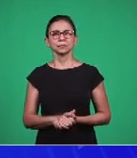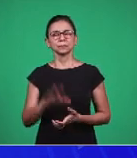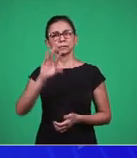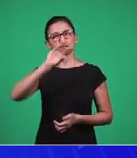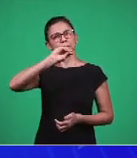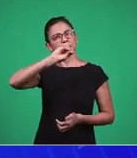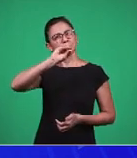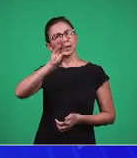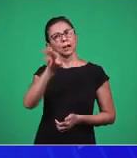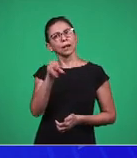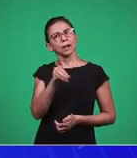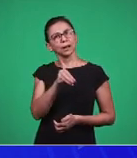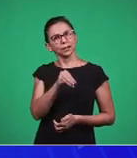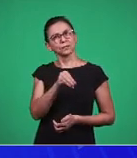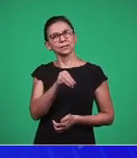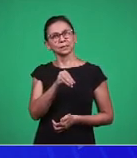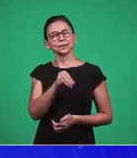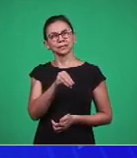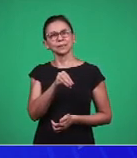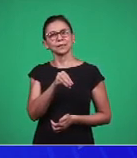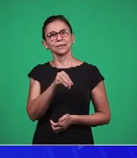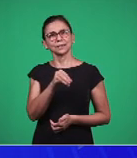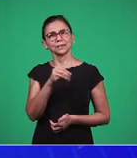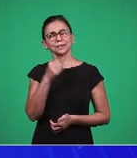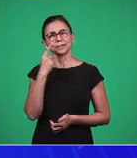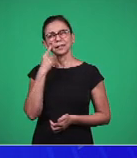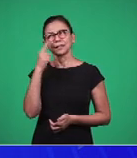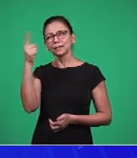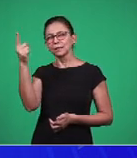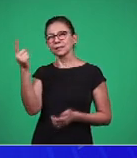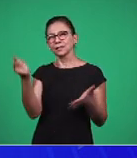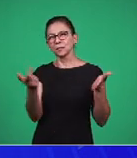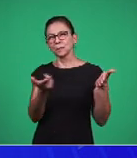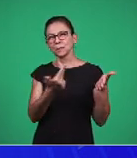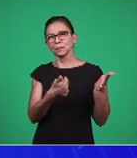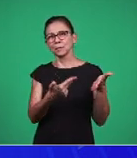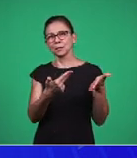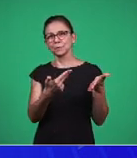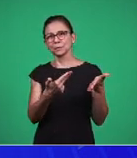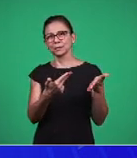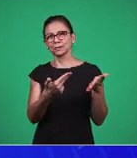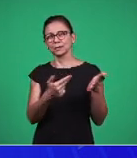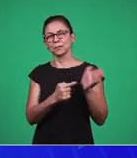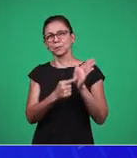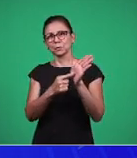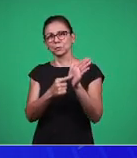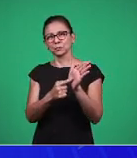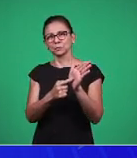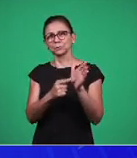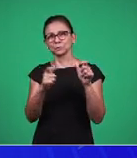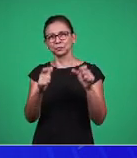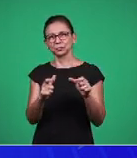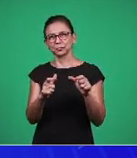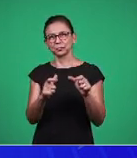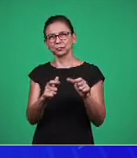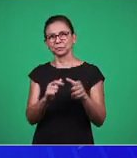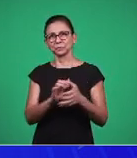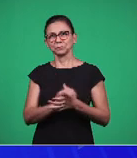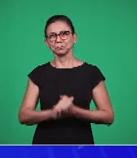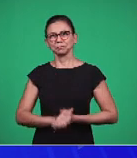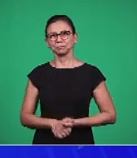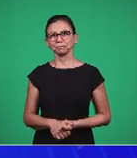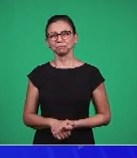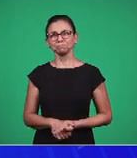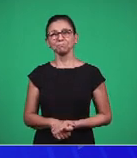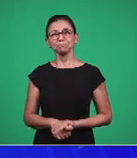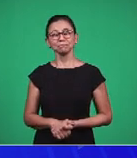Vai aparecer até o mapa mostrando a localização aqui.